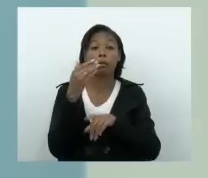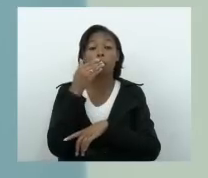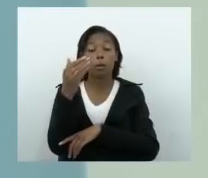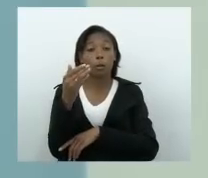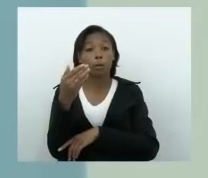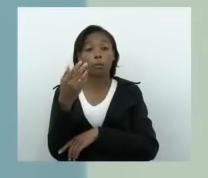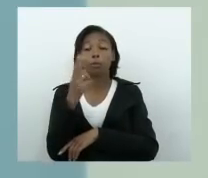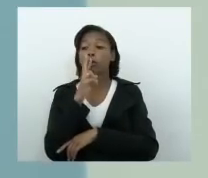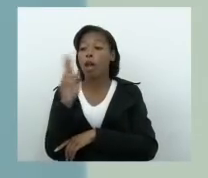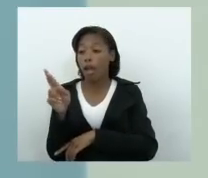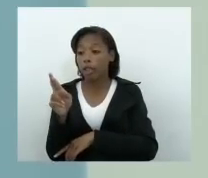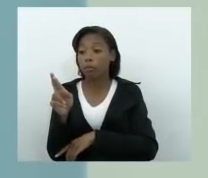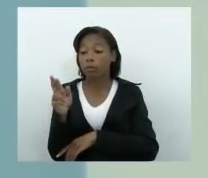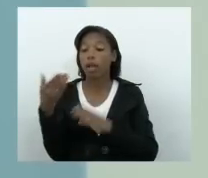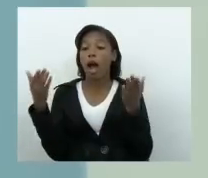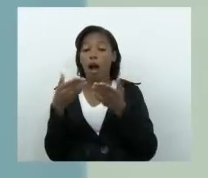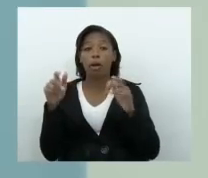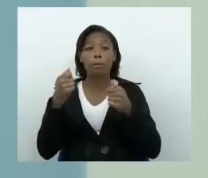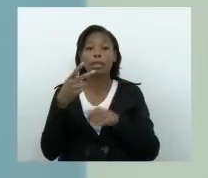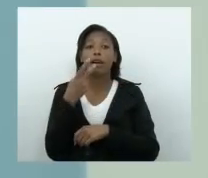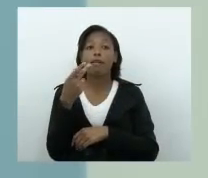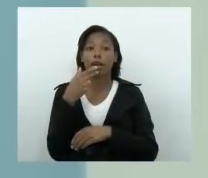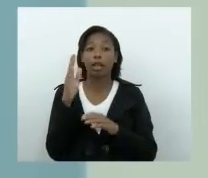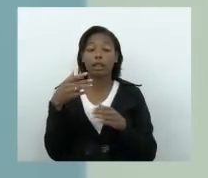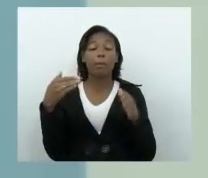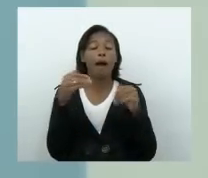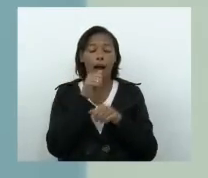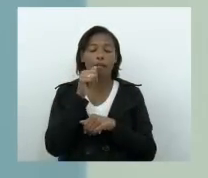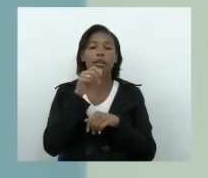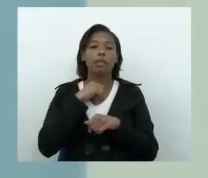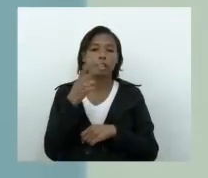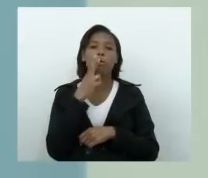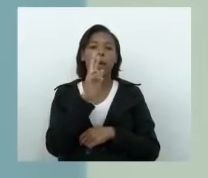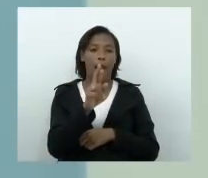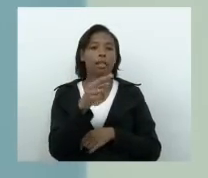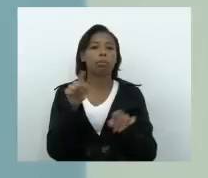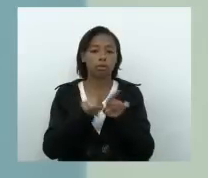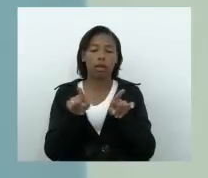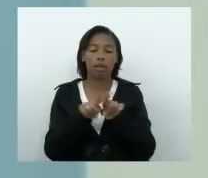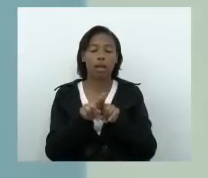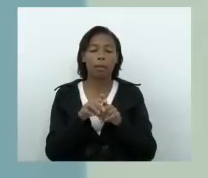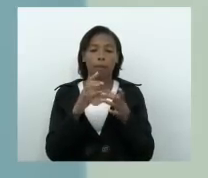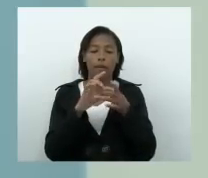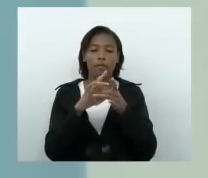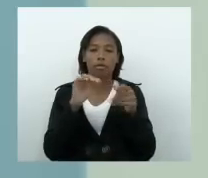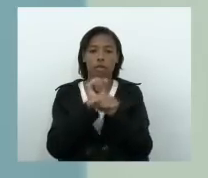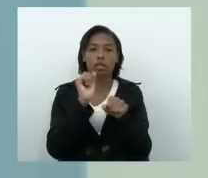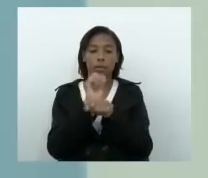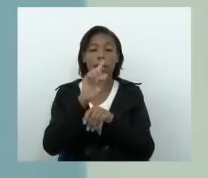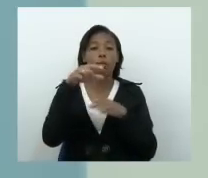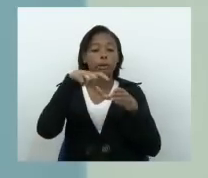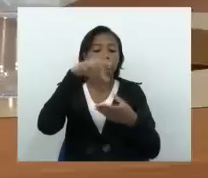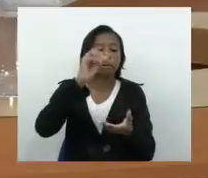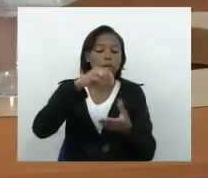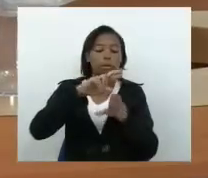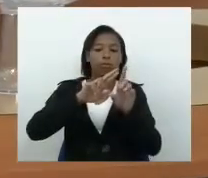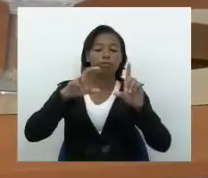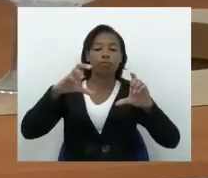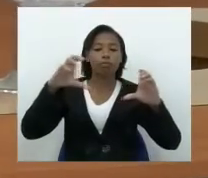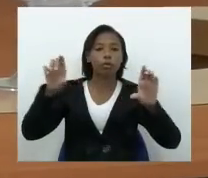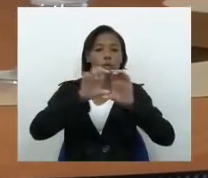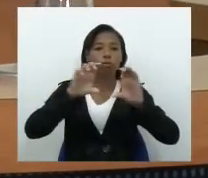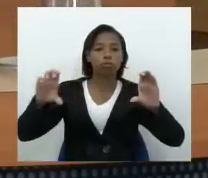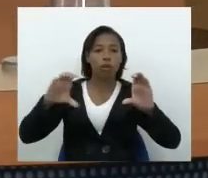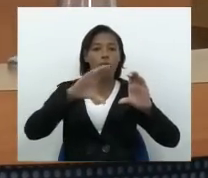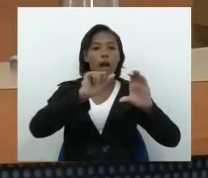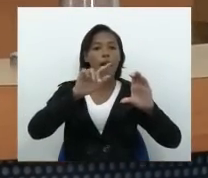direito de resposta que me chegarem neste bloco ainda serão executados até o final do mesmo. Próximo candidato a fazer a consideração final, Carlos